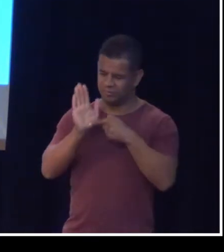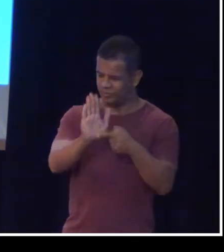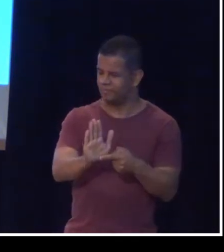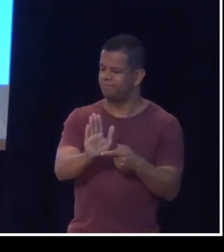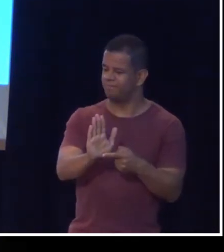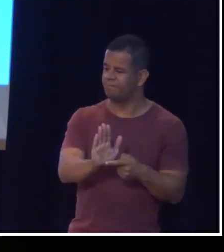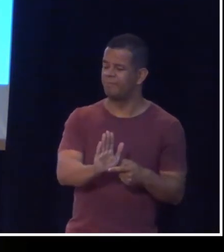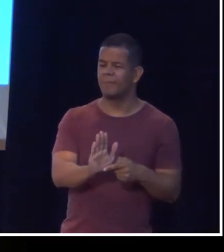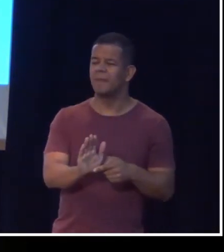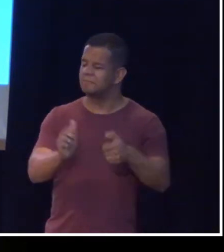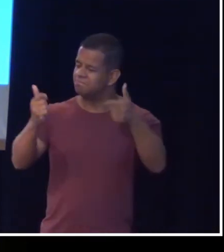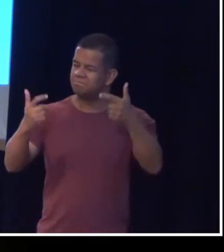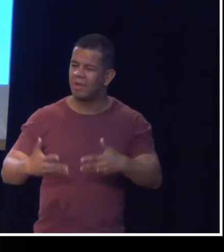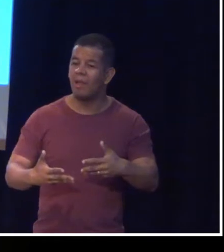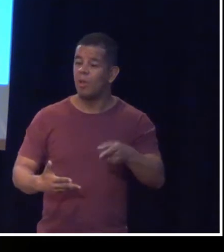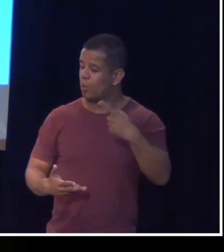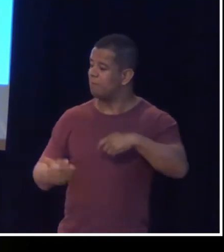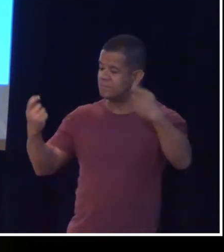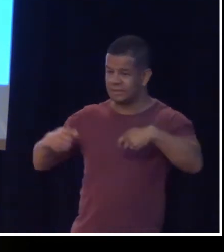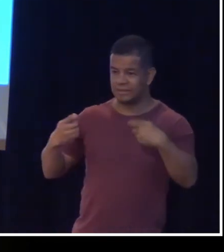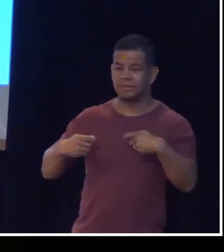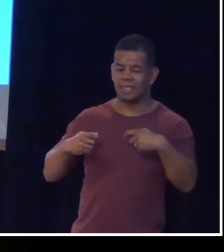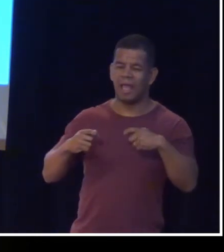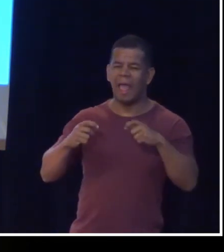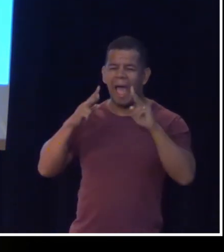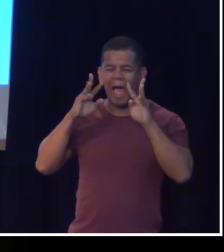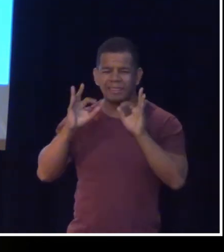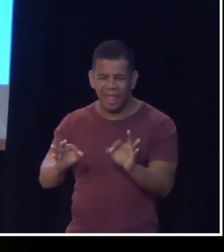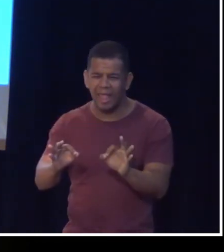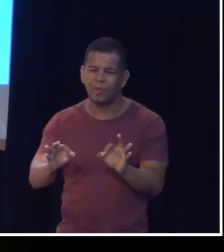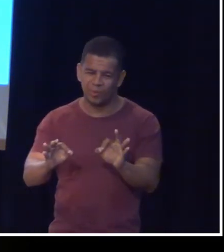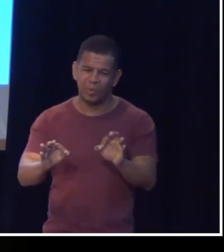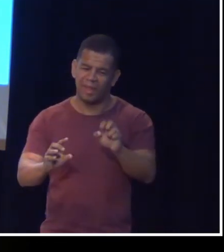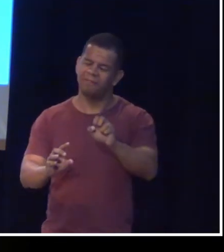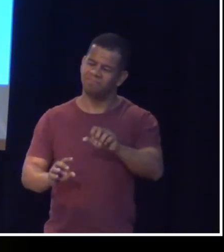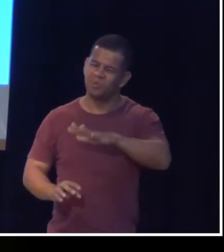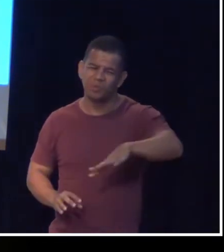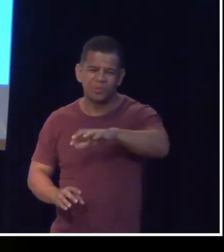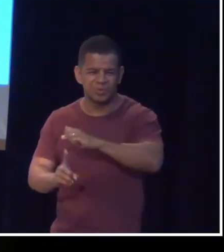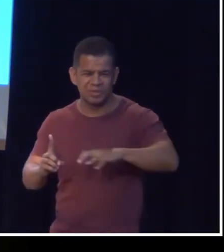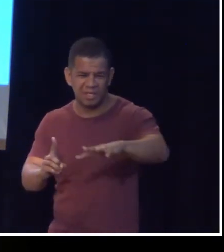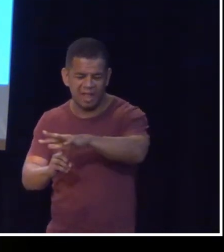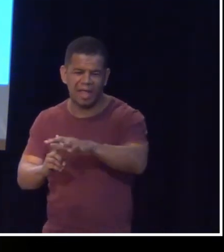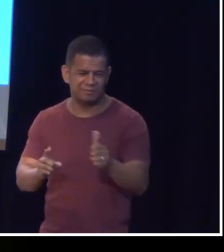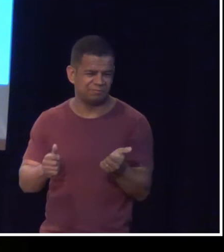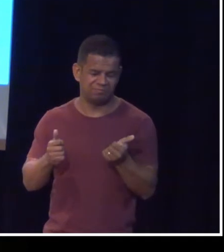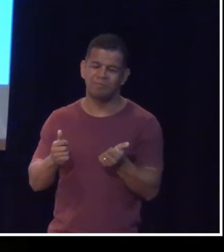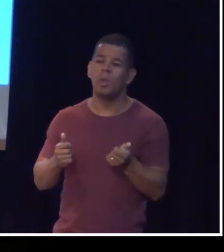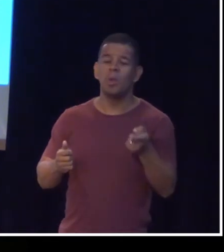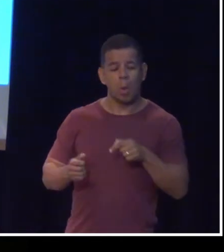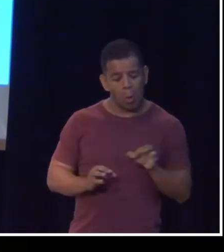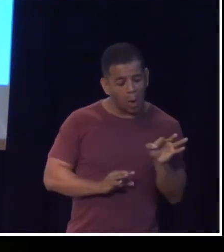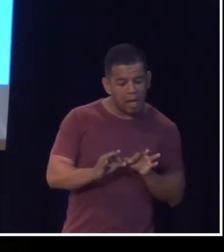eu vou dizer que a gente está sempre atento às solicitações da comunidade. Olha só como a gente somos pessoas organizadas, mas muitas das